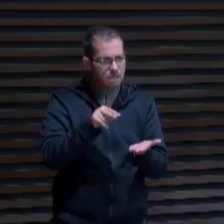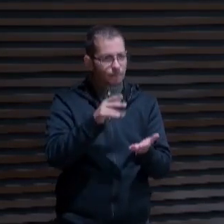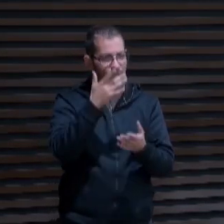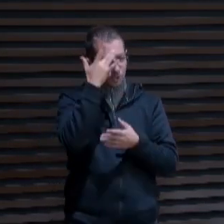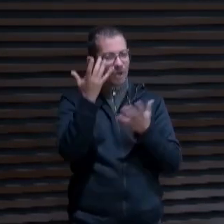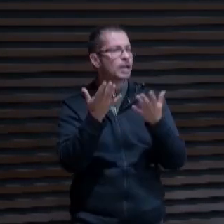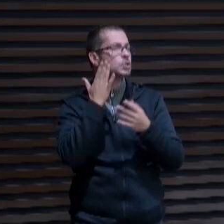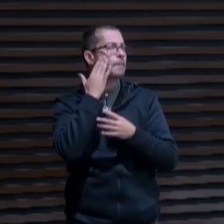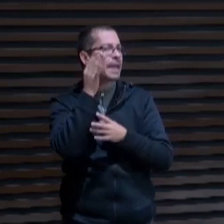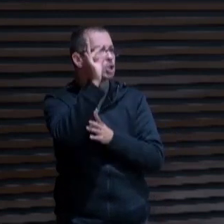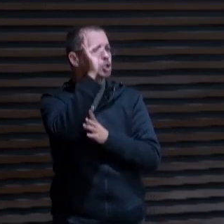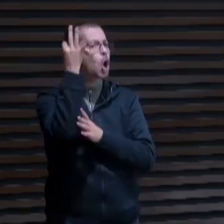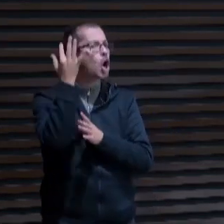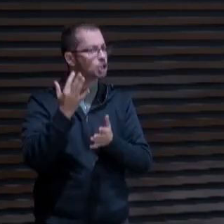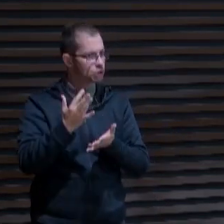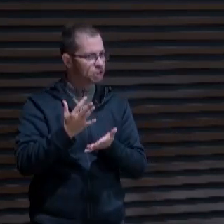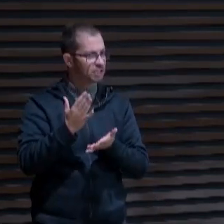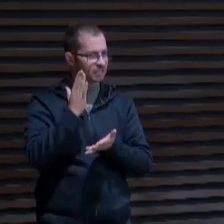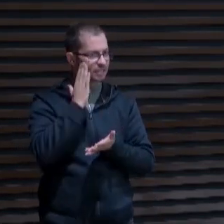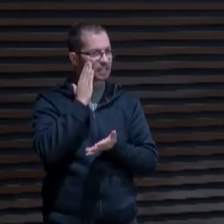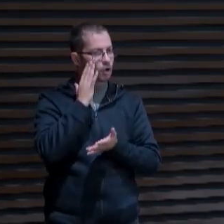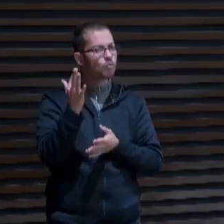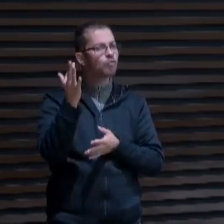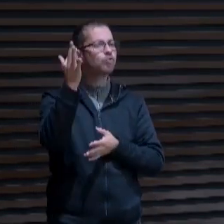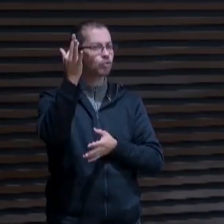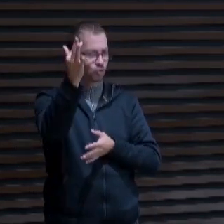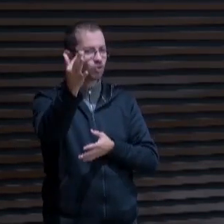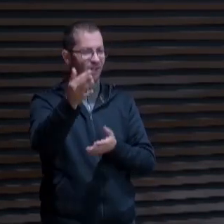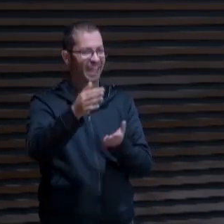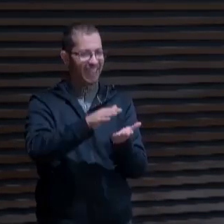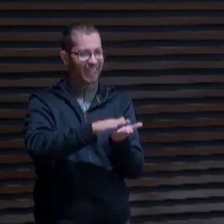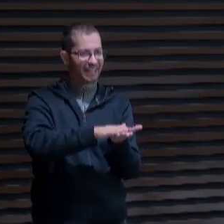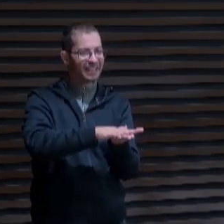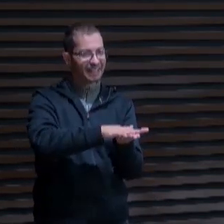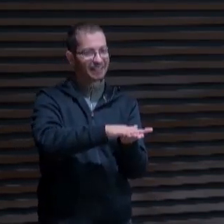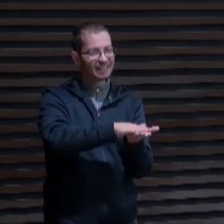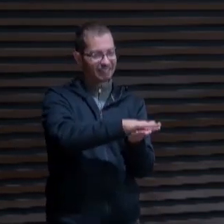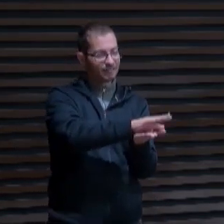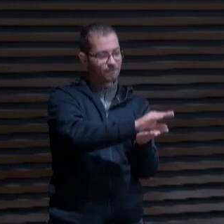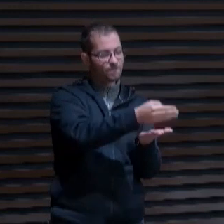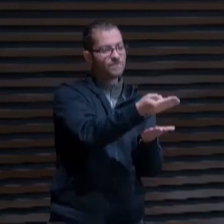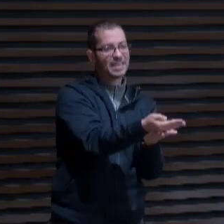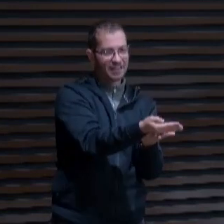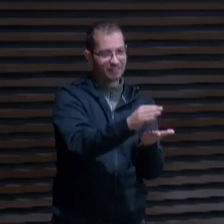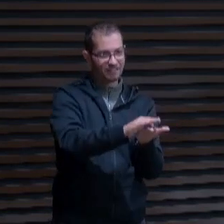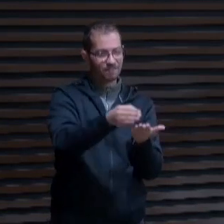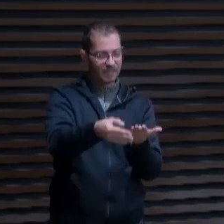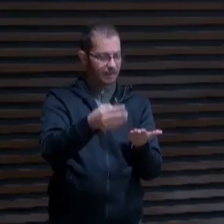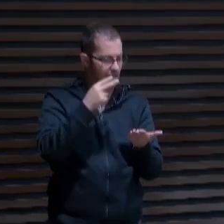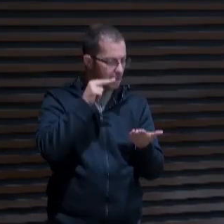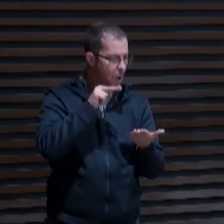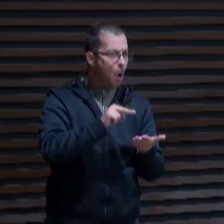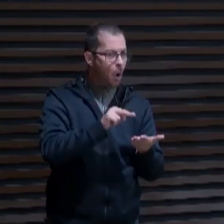sorte? Estão frequentando as igrejas, deixando o Deus que amamenta, o nosso Deus, que não